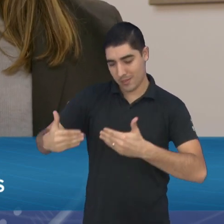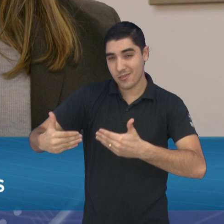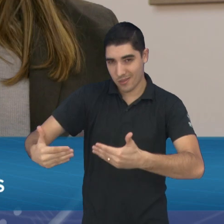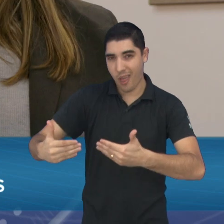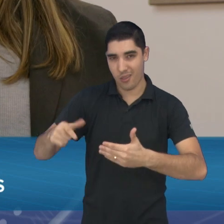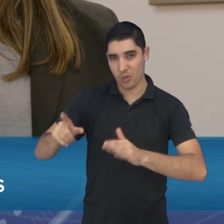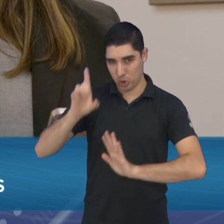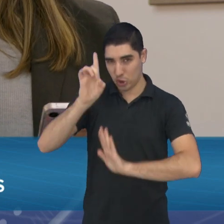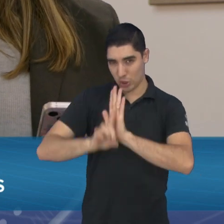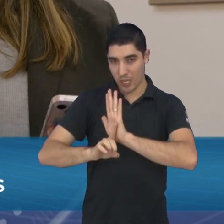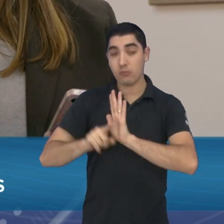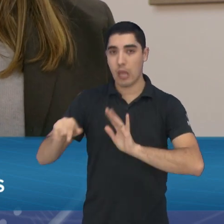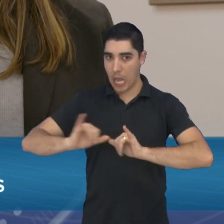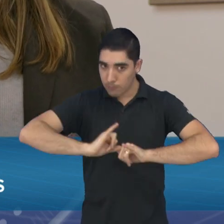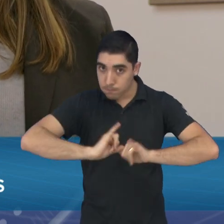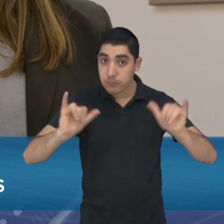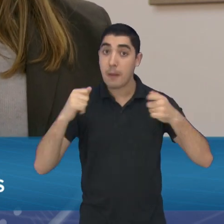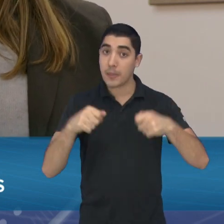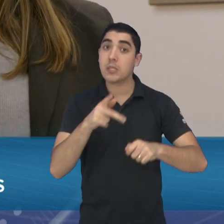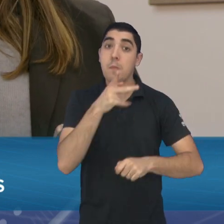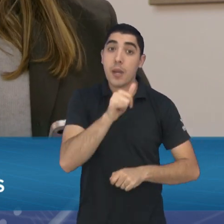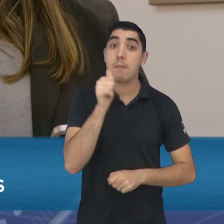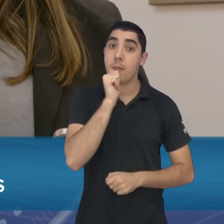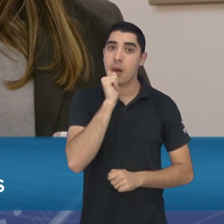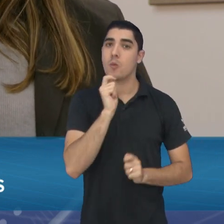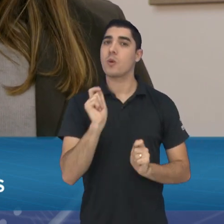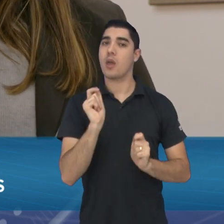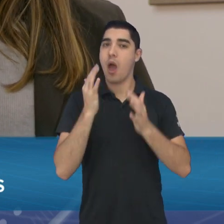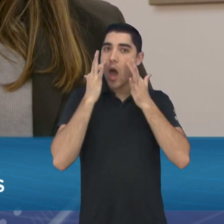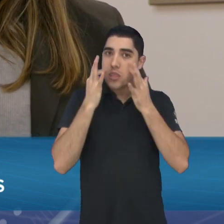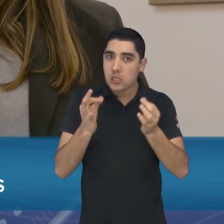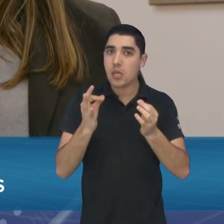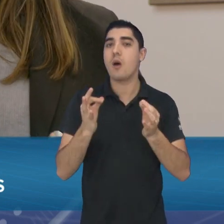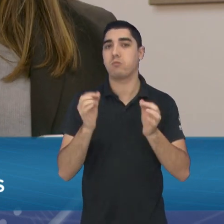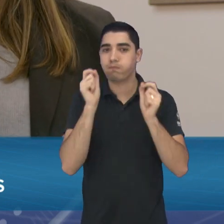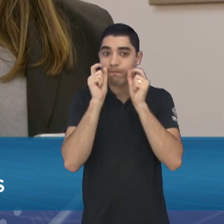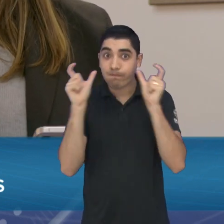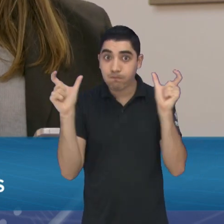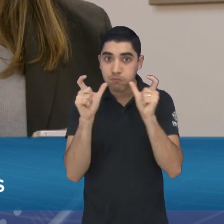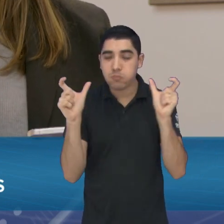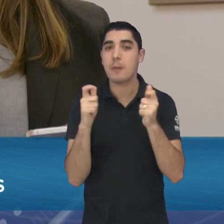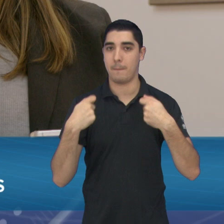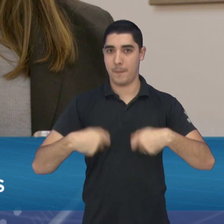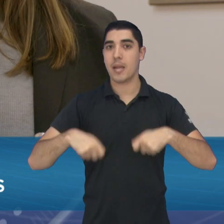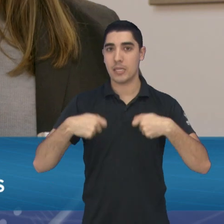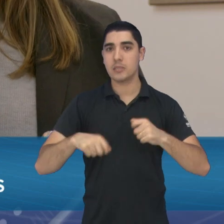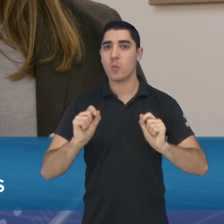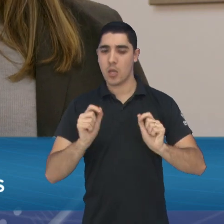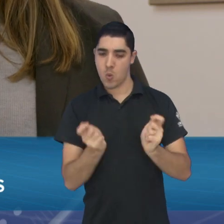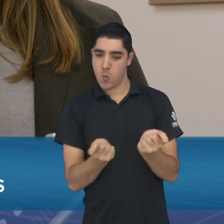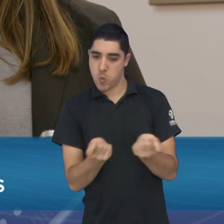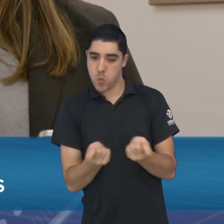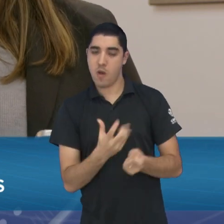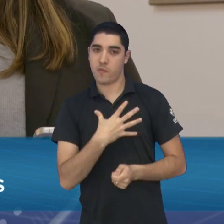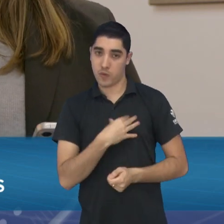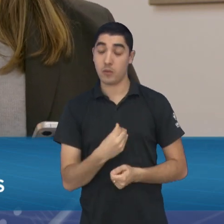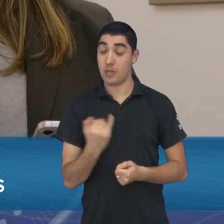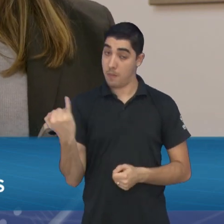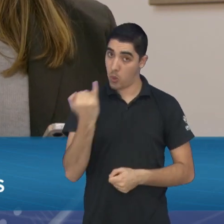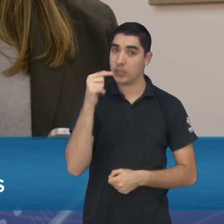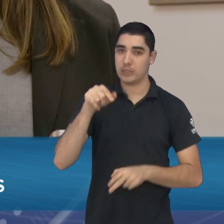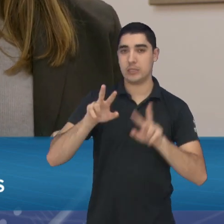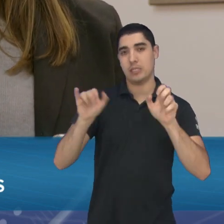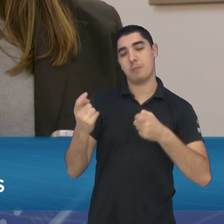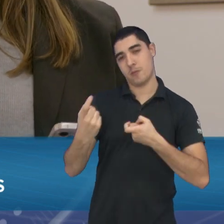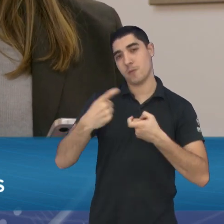pais monitorem, controlem e, claro, esteja sempre de olho. E é muito importante esse debate nos dias de hoje, né, Dani? É com